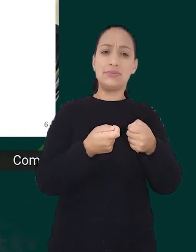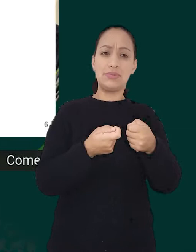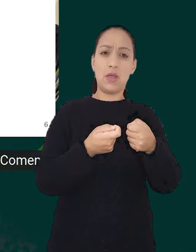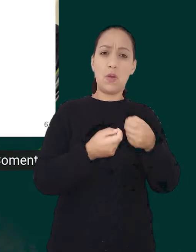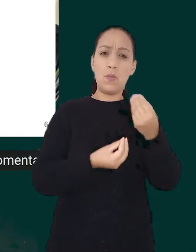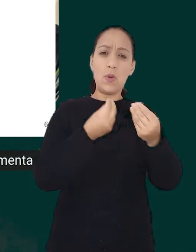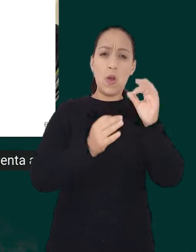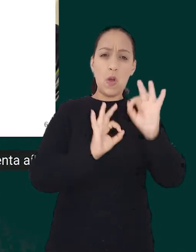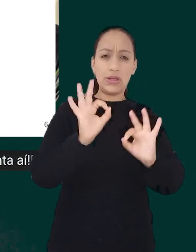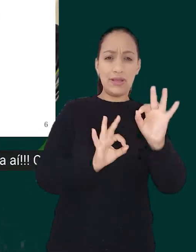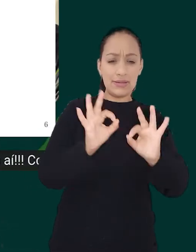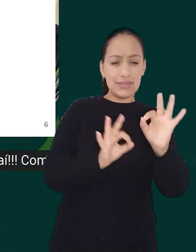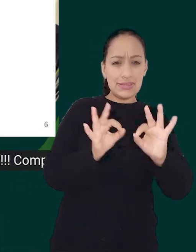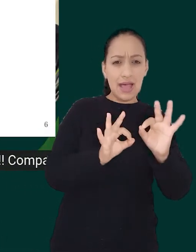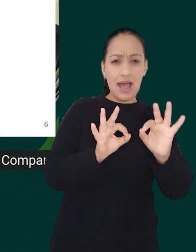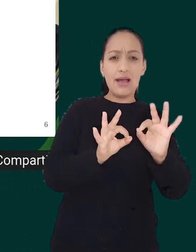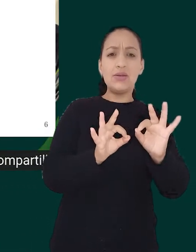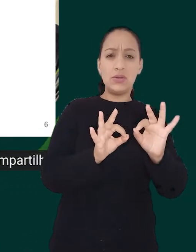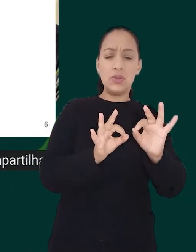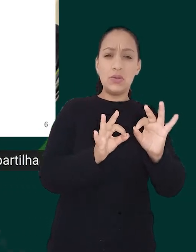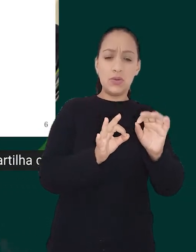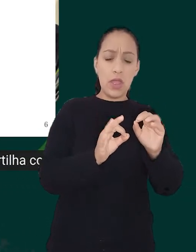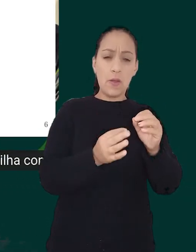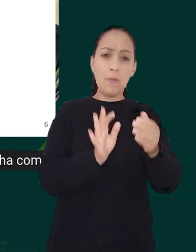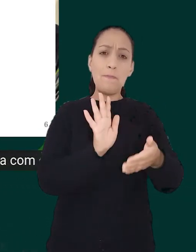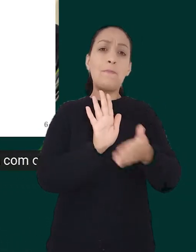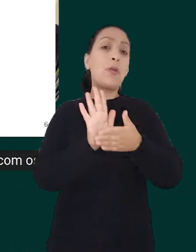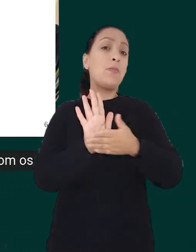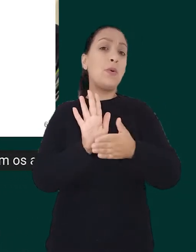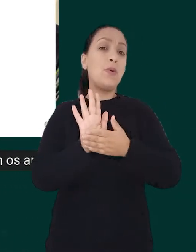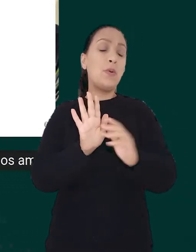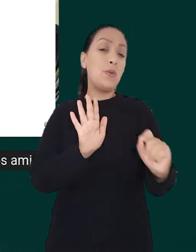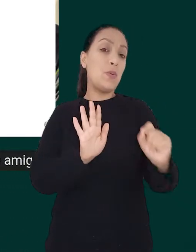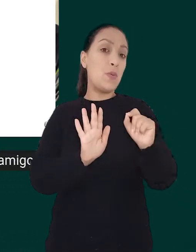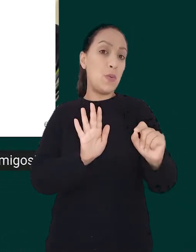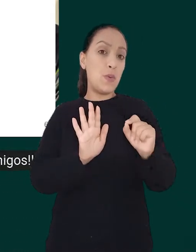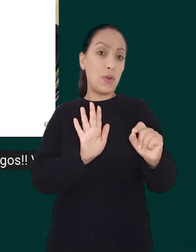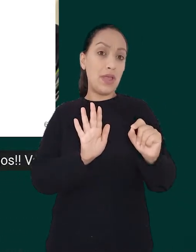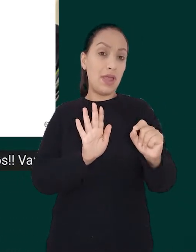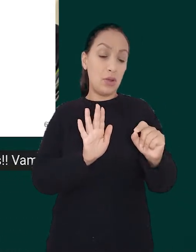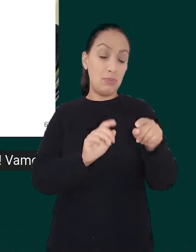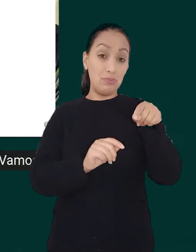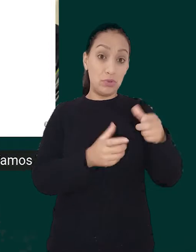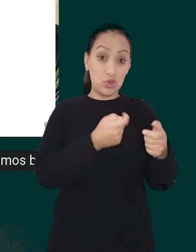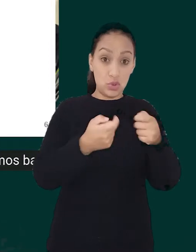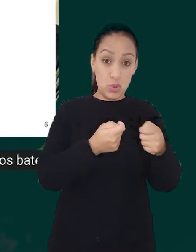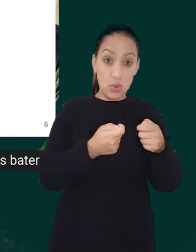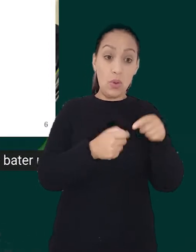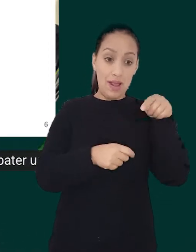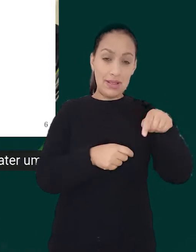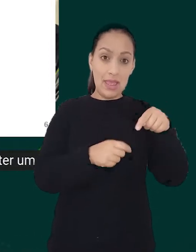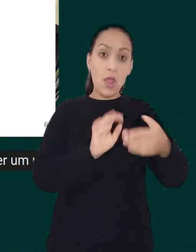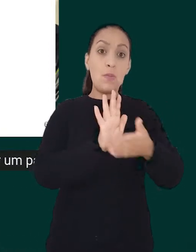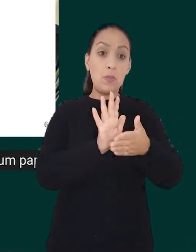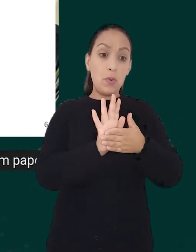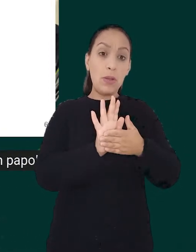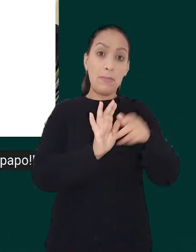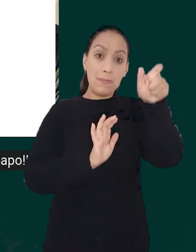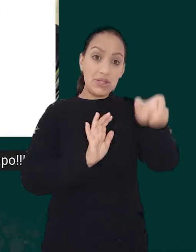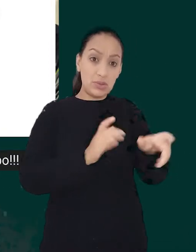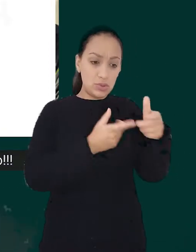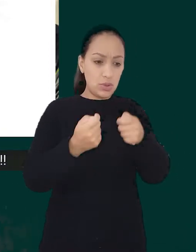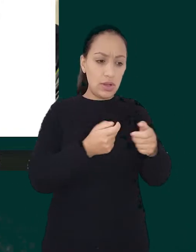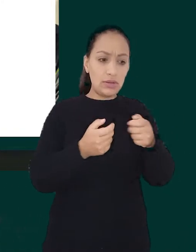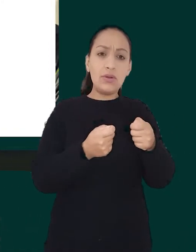do jogo, eu proponho imprevisibilidade para o meu jogador, mas na cabeça